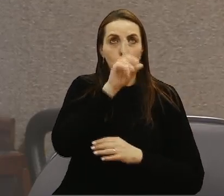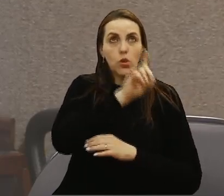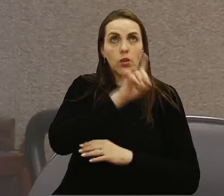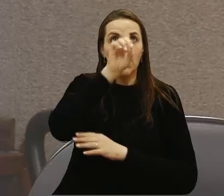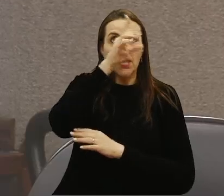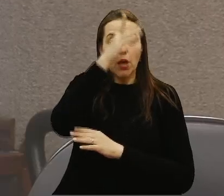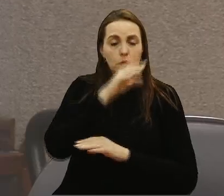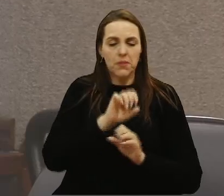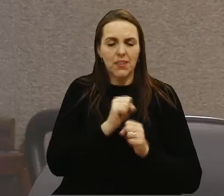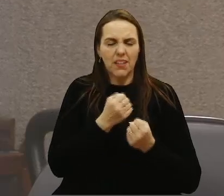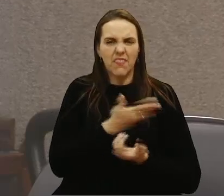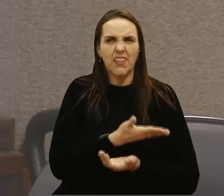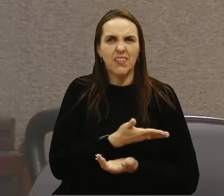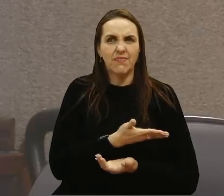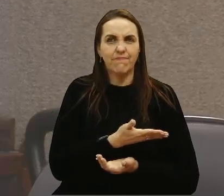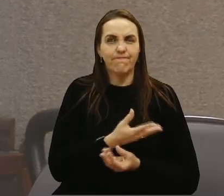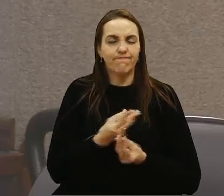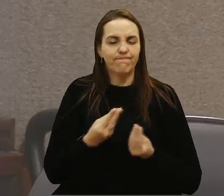para a defesa.